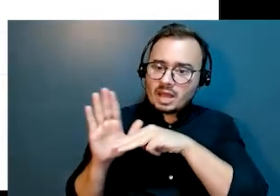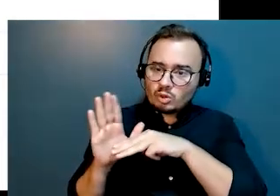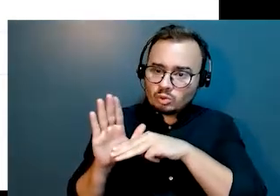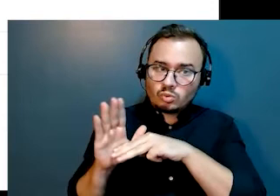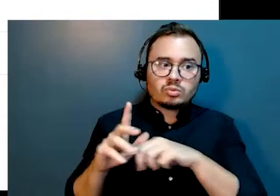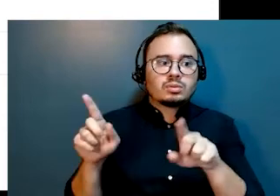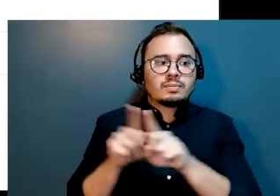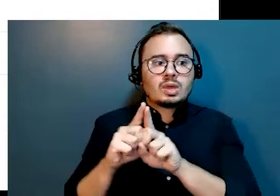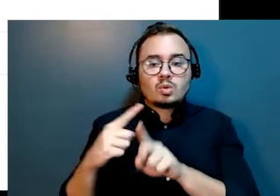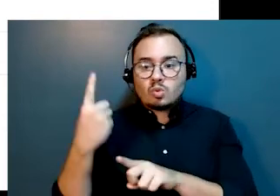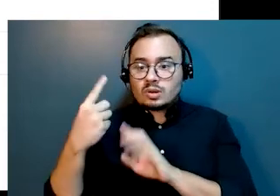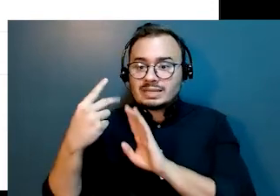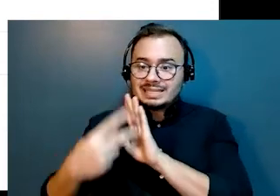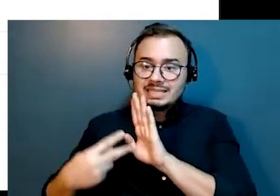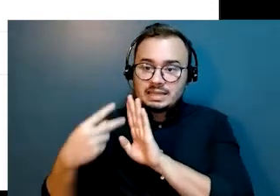na